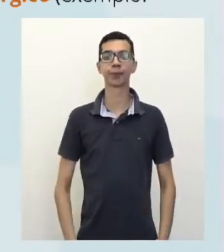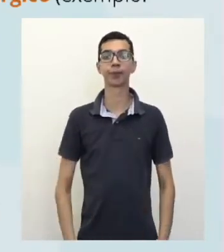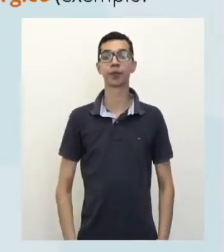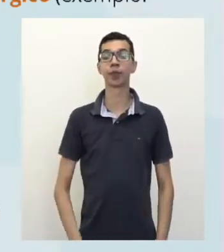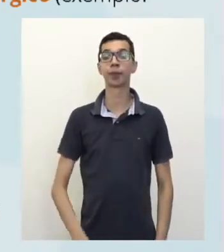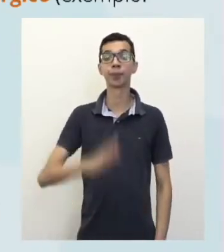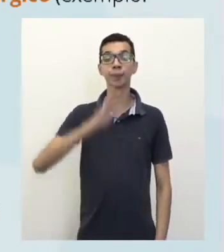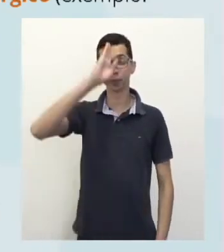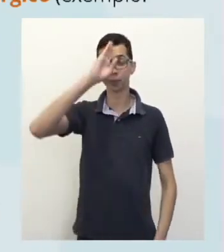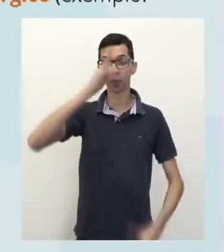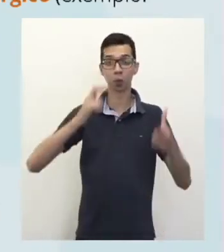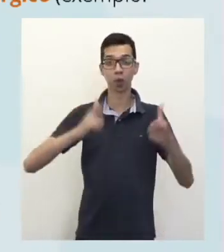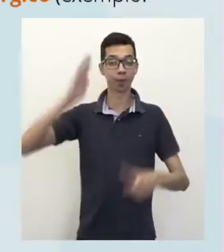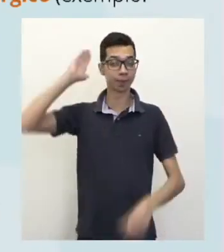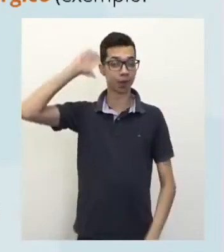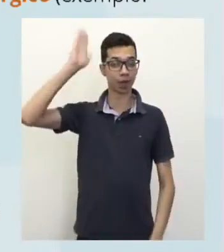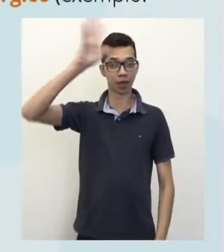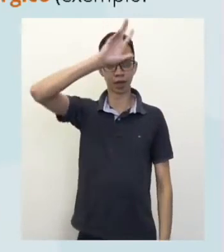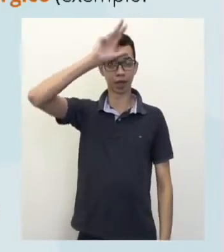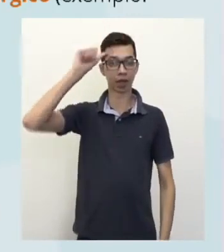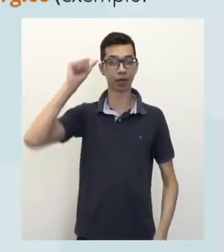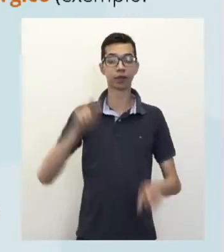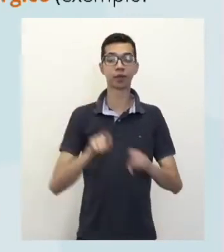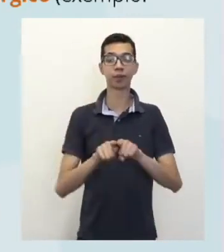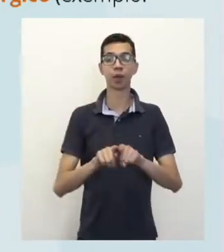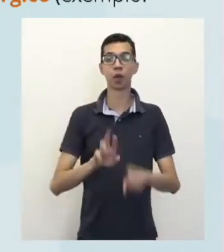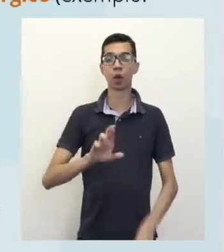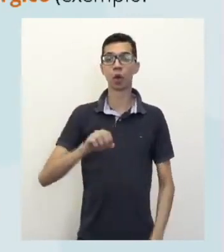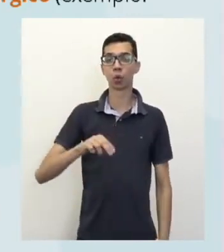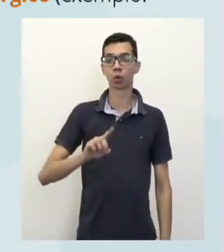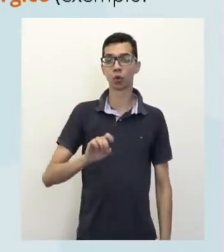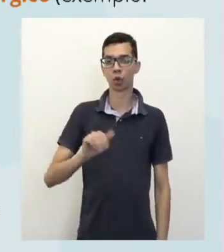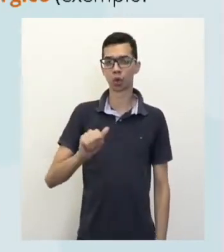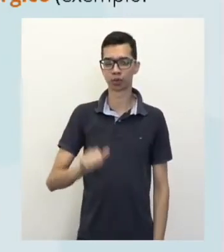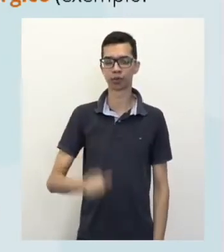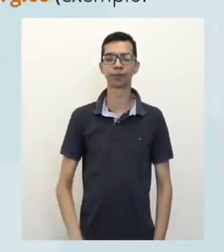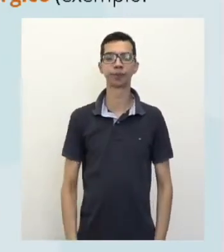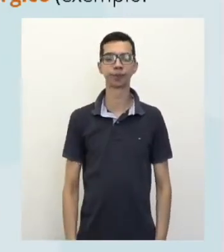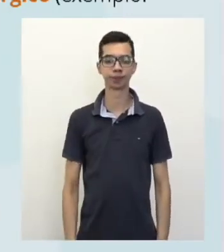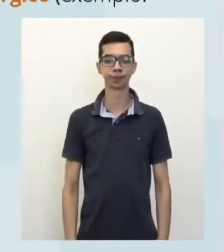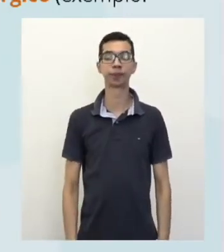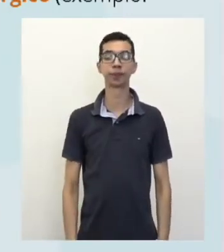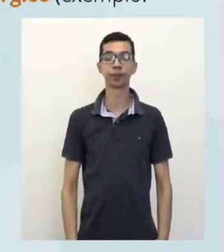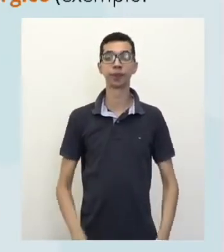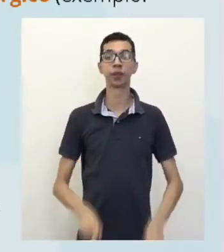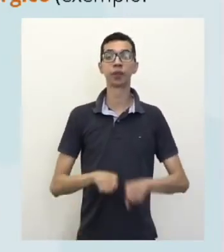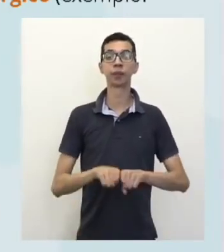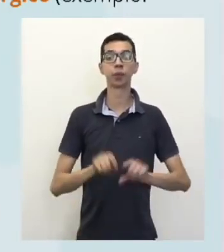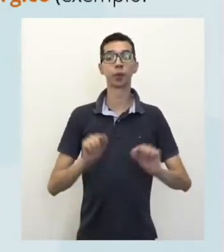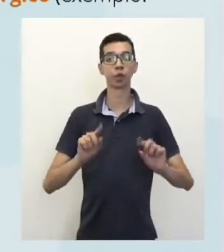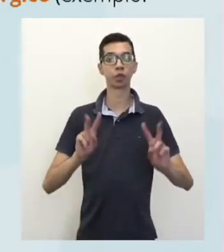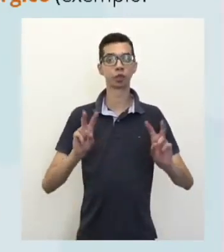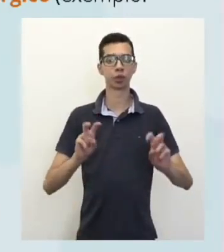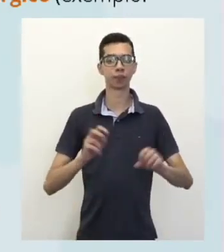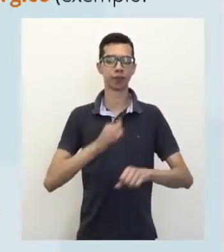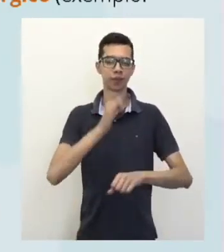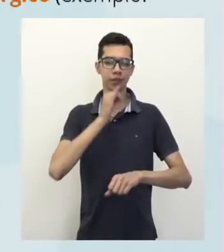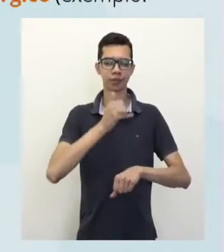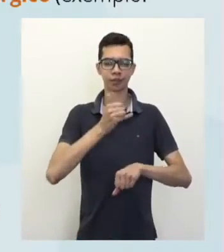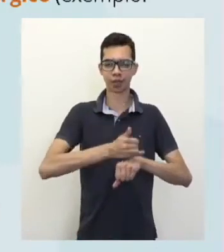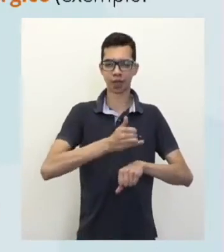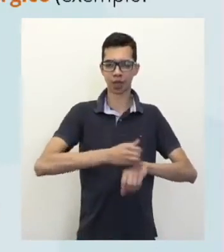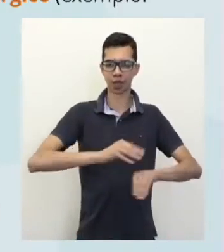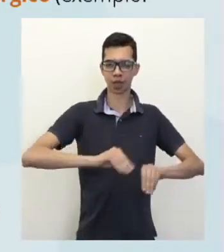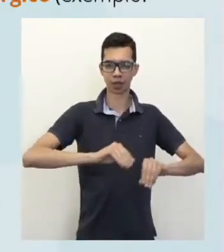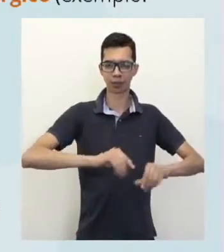expressivo no Brasil, né, que está ligado à questão da mineração. e da metalurgia, que é o exemplo de Carajás,